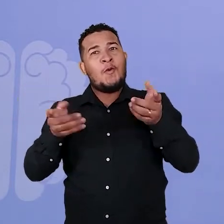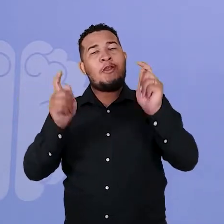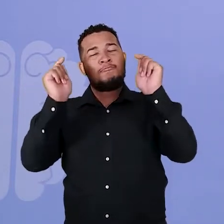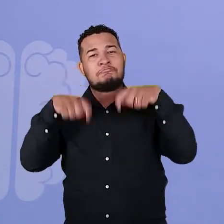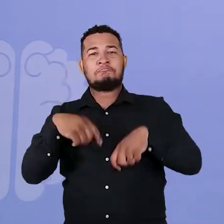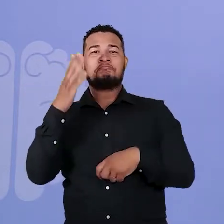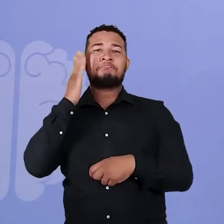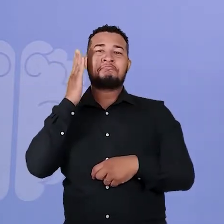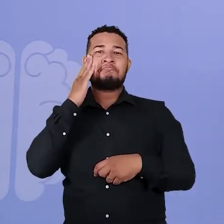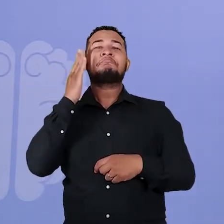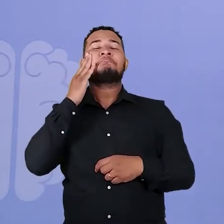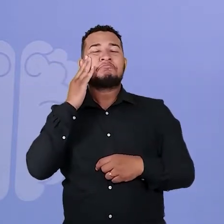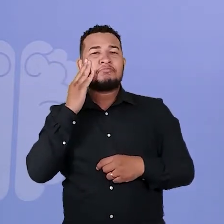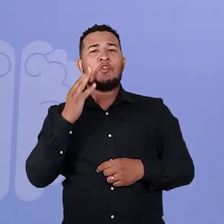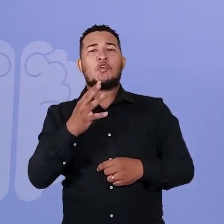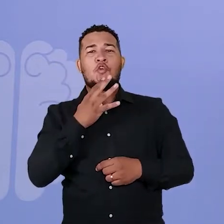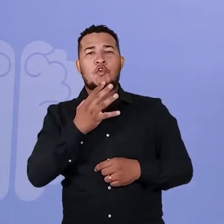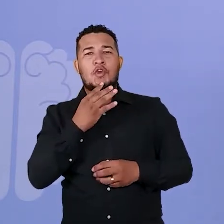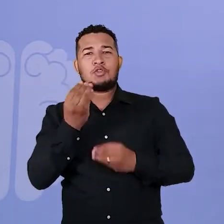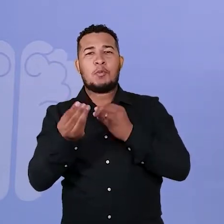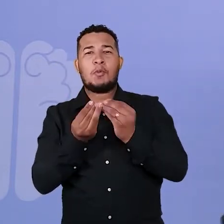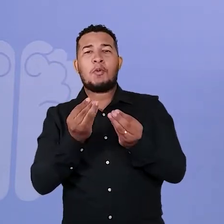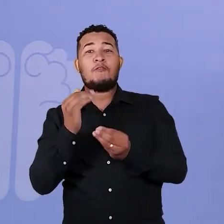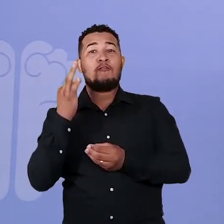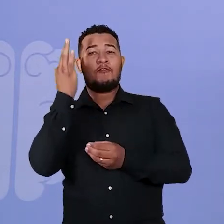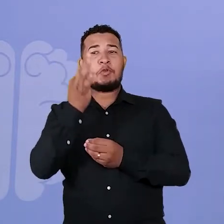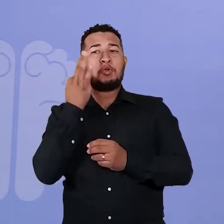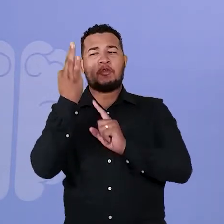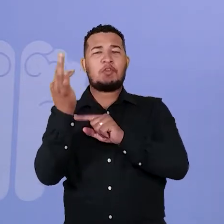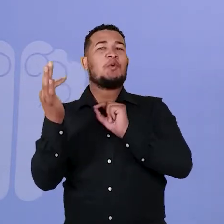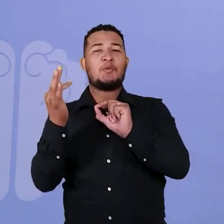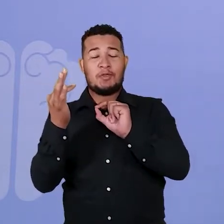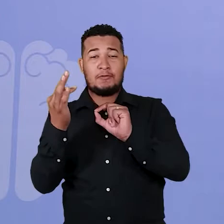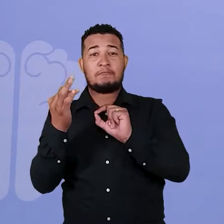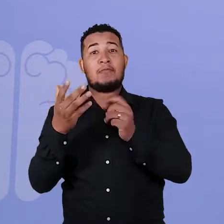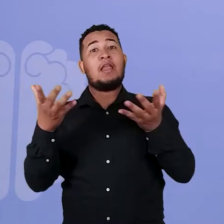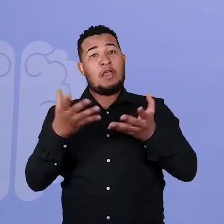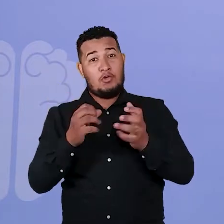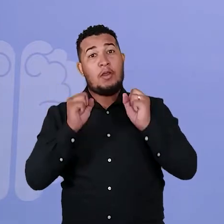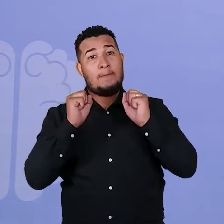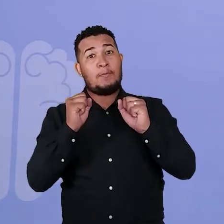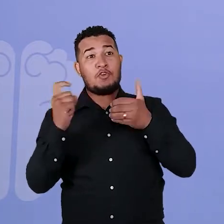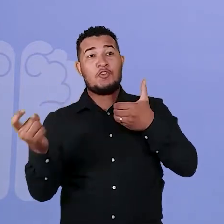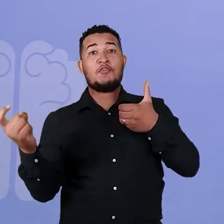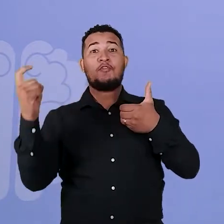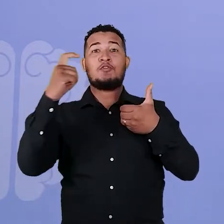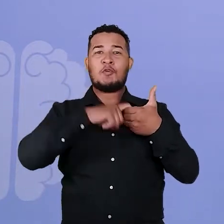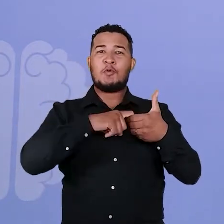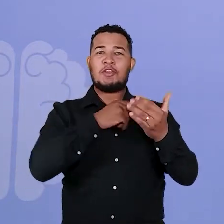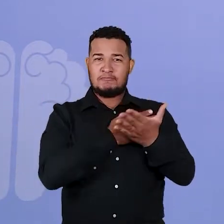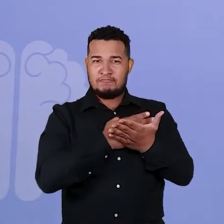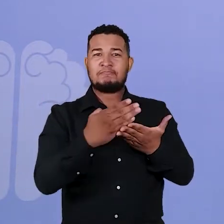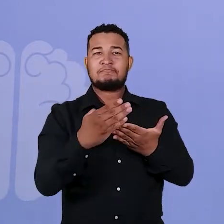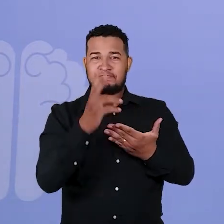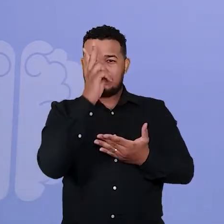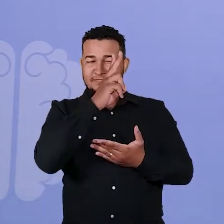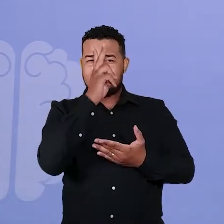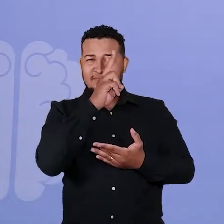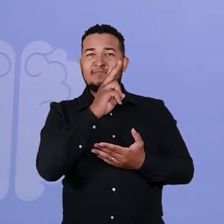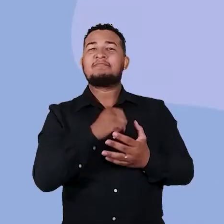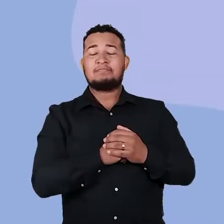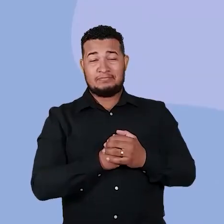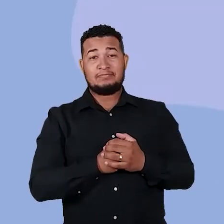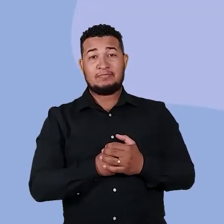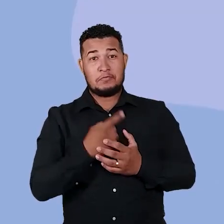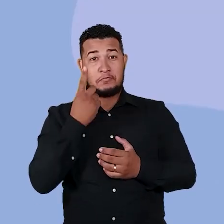Então, agora que a gente sabe um pouco mais sobre o que é filosofia, a gente pode voltar lá para o princípio,